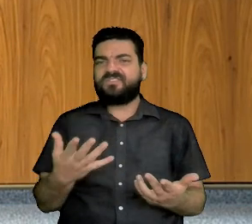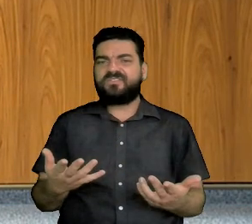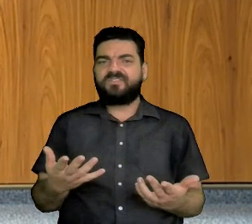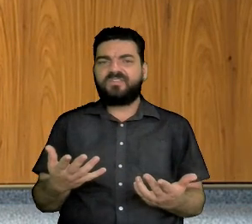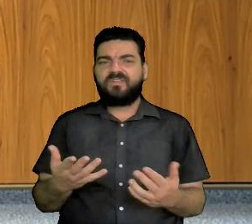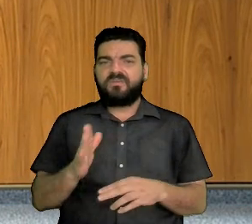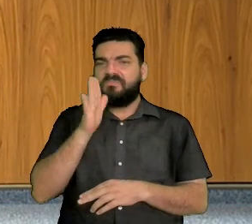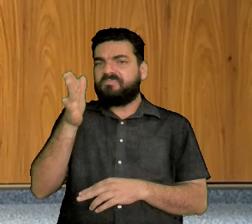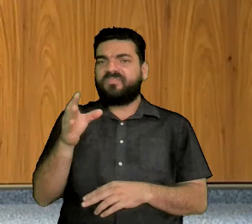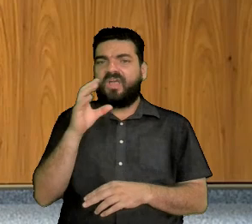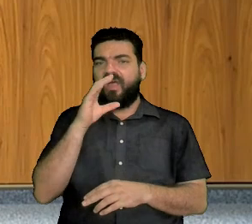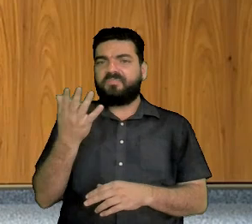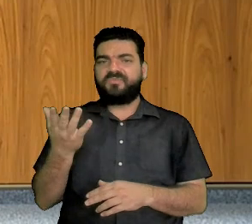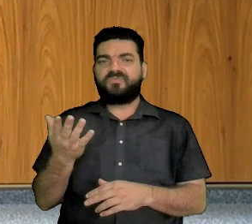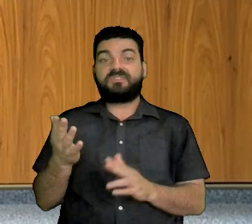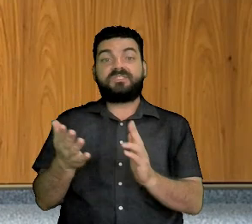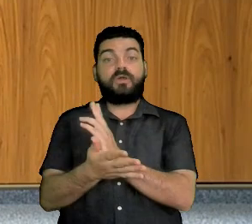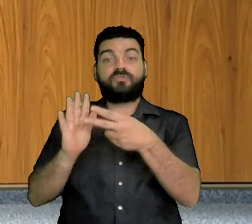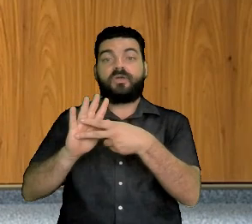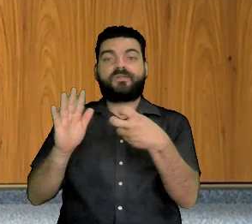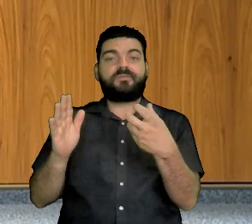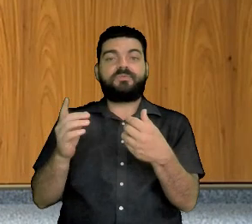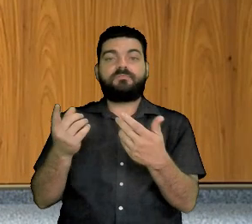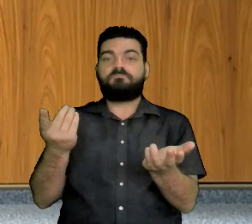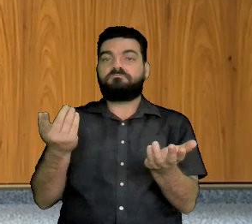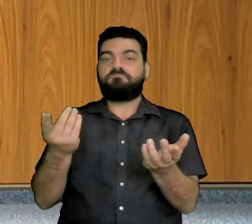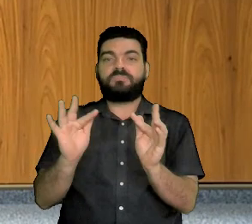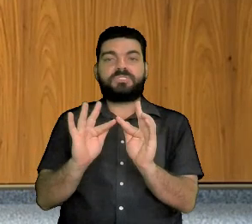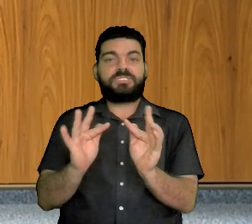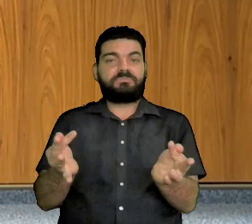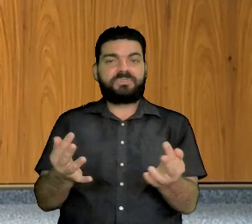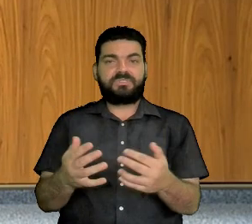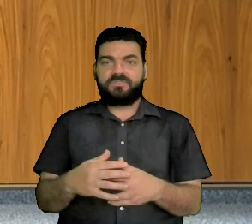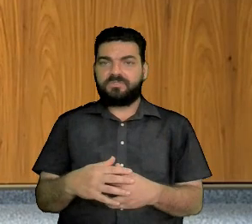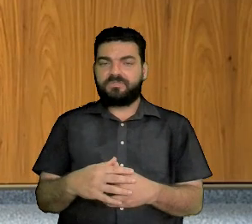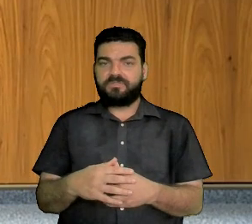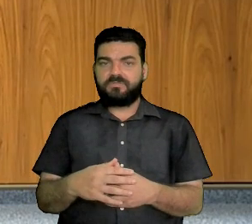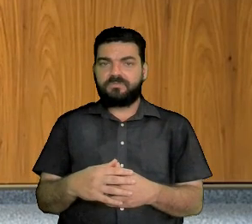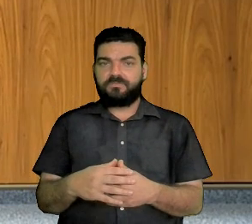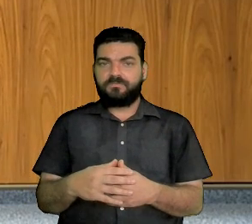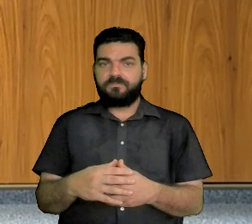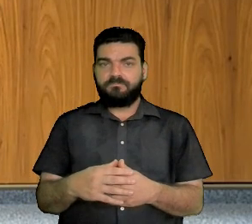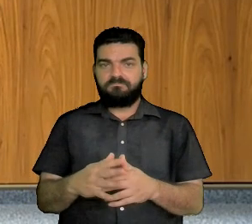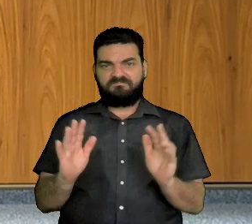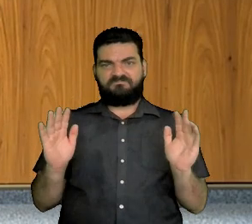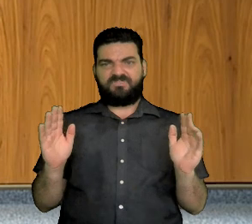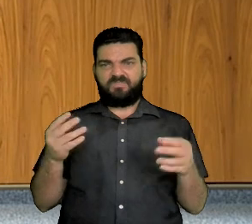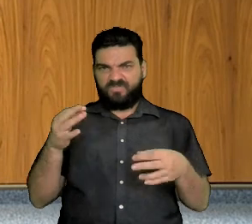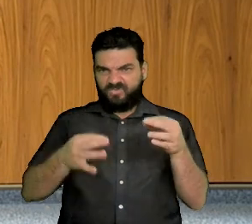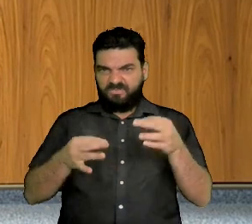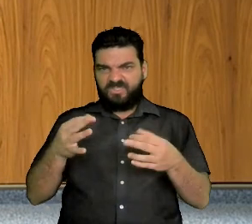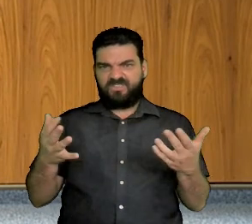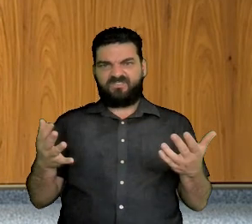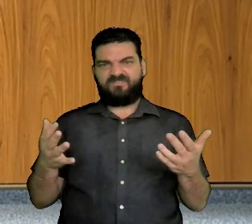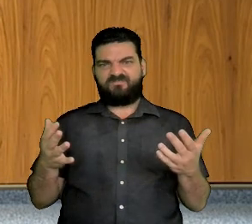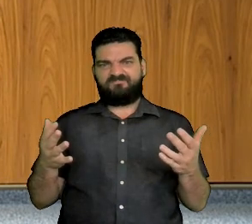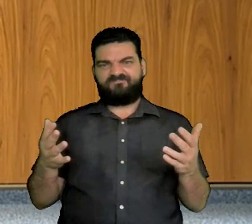um consenso na busca da solução daquele caso concreto criminal em crimes que não são de menor potencial